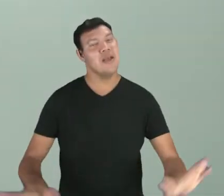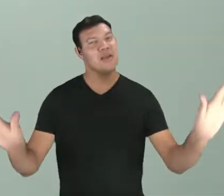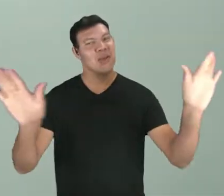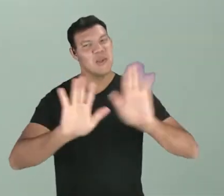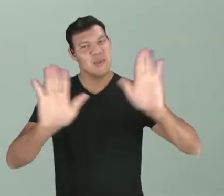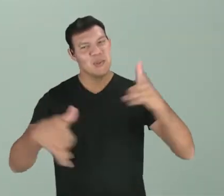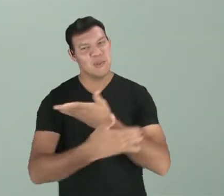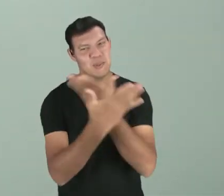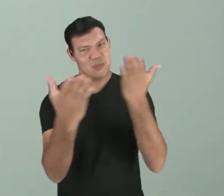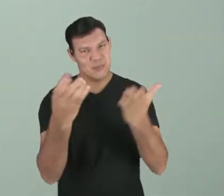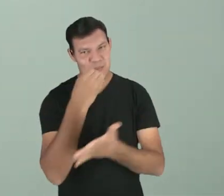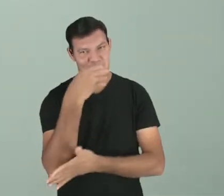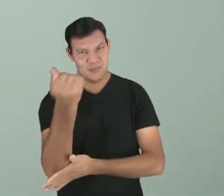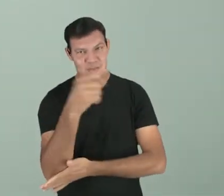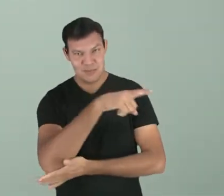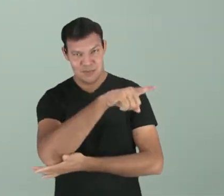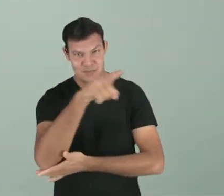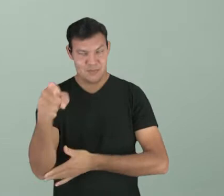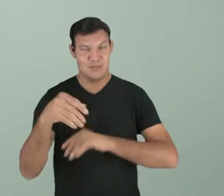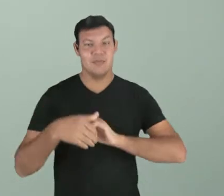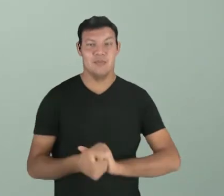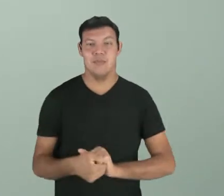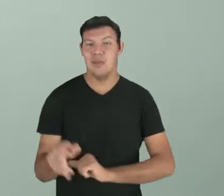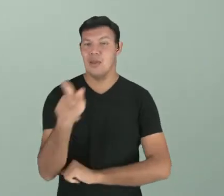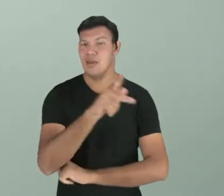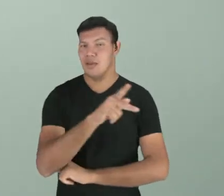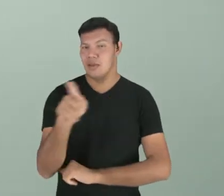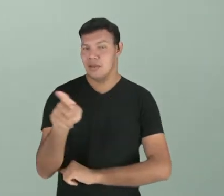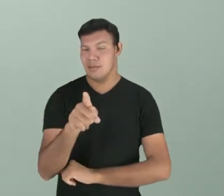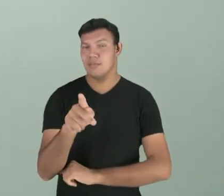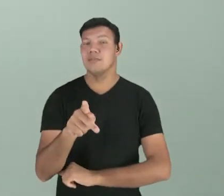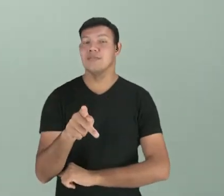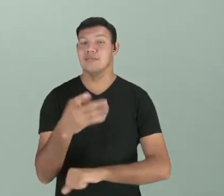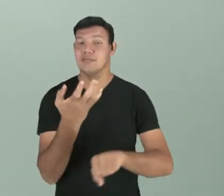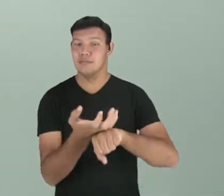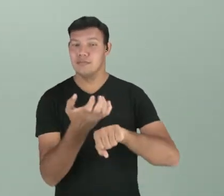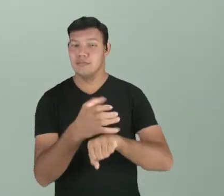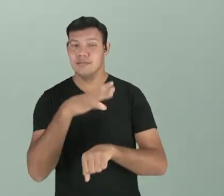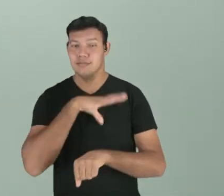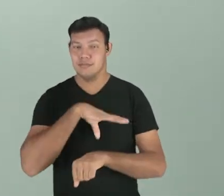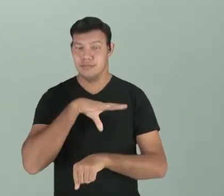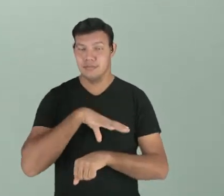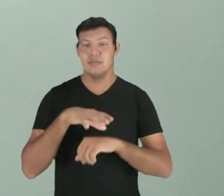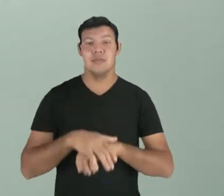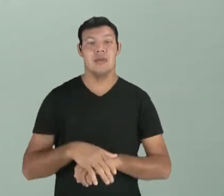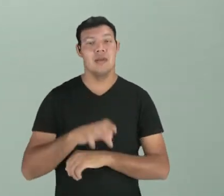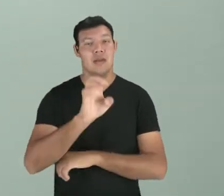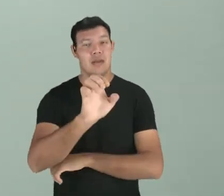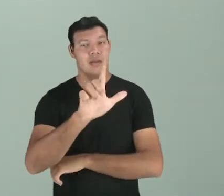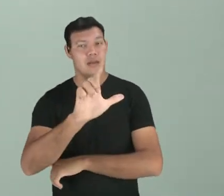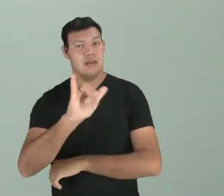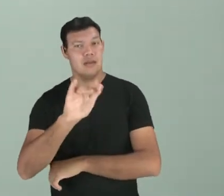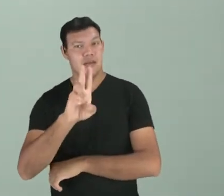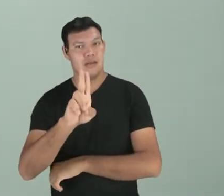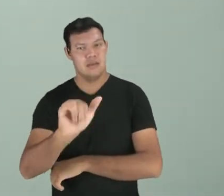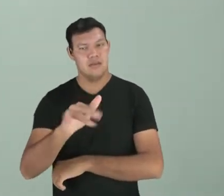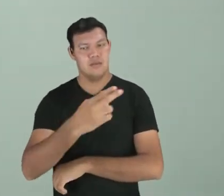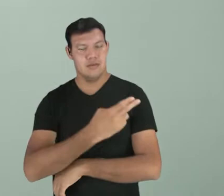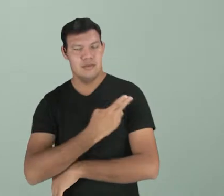o Olá pessoal tudo bem com vocês eu sou professora de língua portuguesa me chamo e Lívia Soares